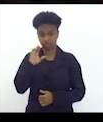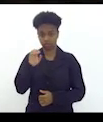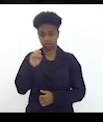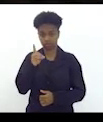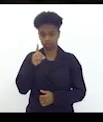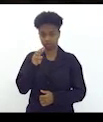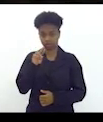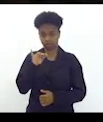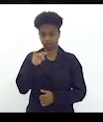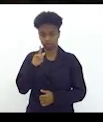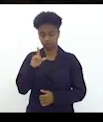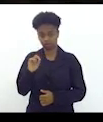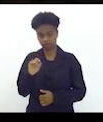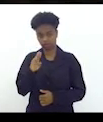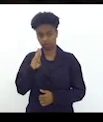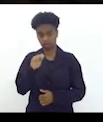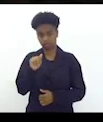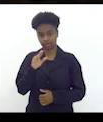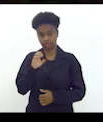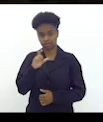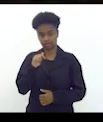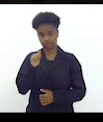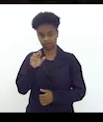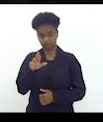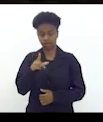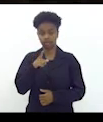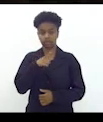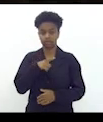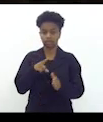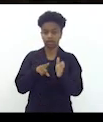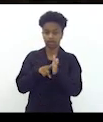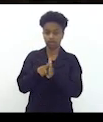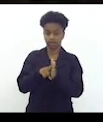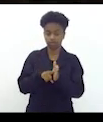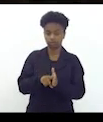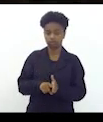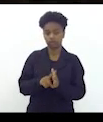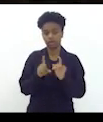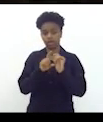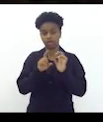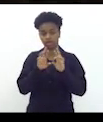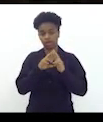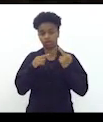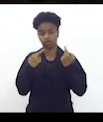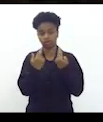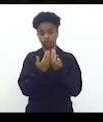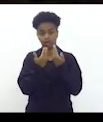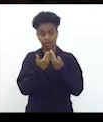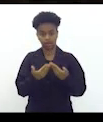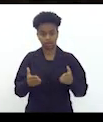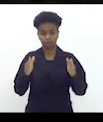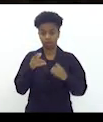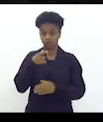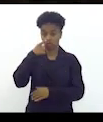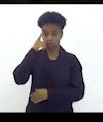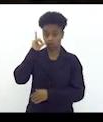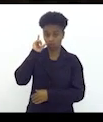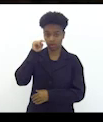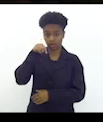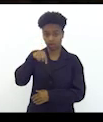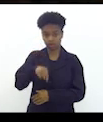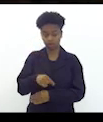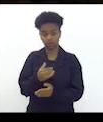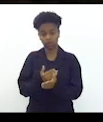Bacelar, uma audiência pública ontem aqui em plenário, que começou